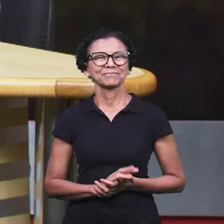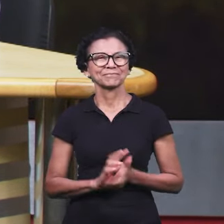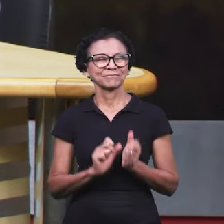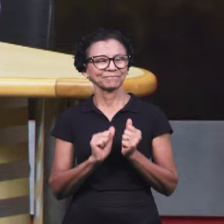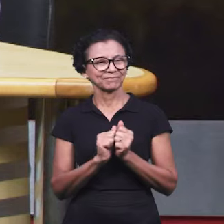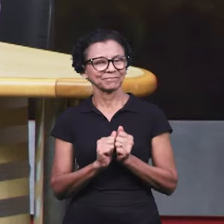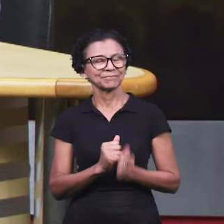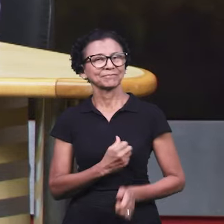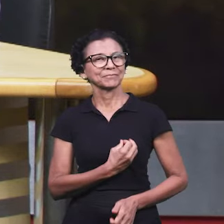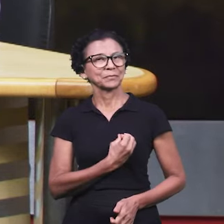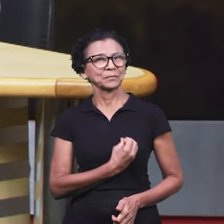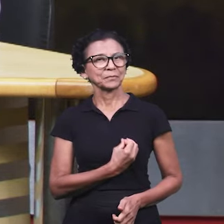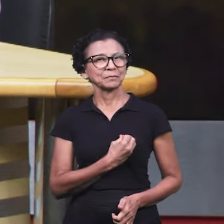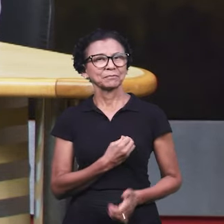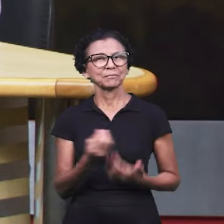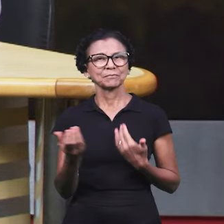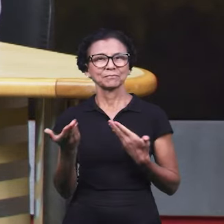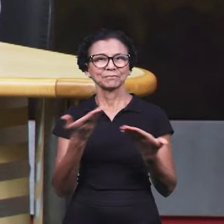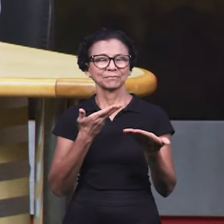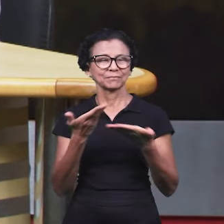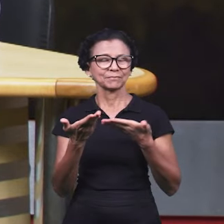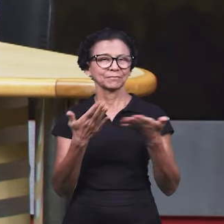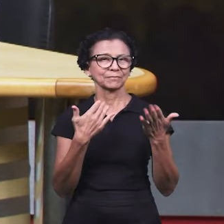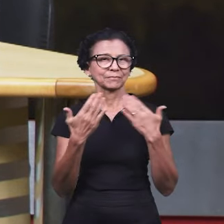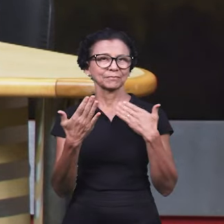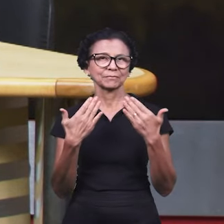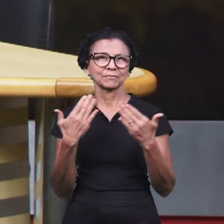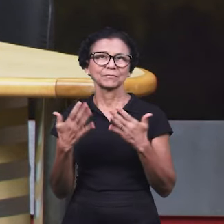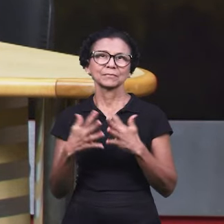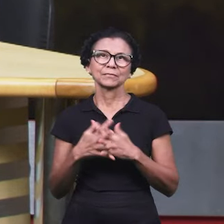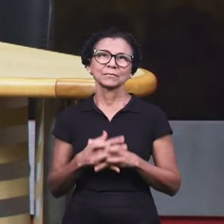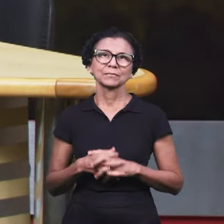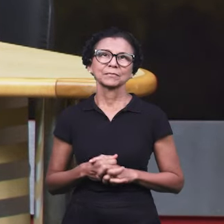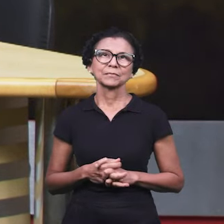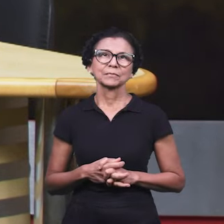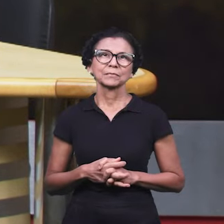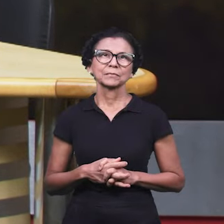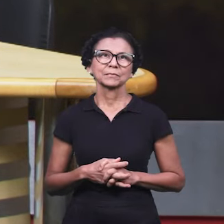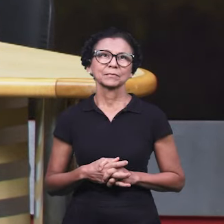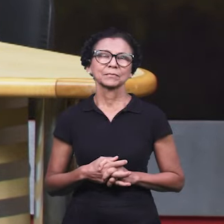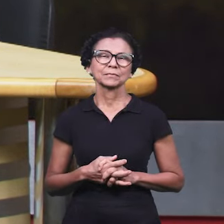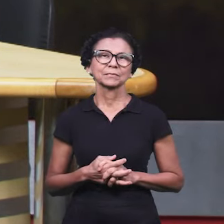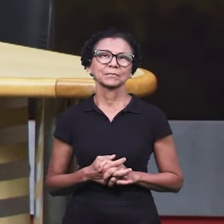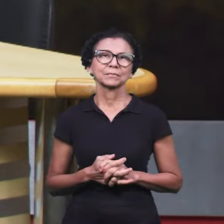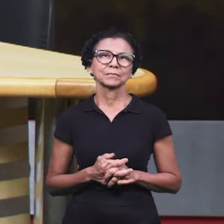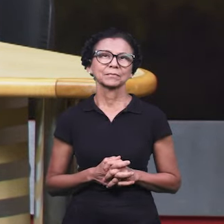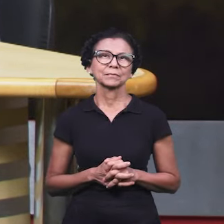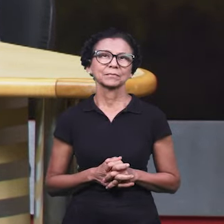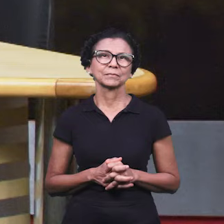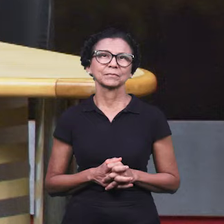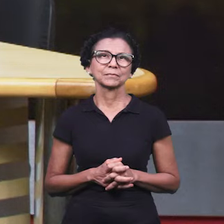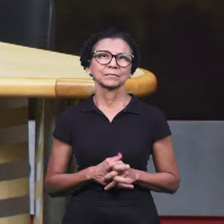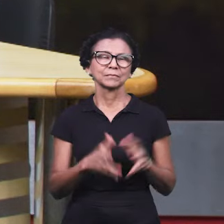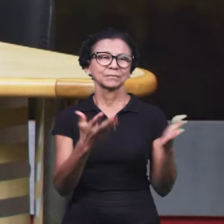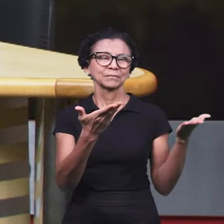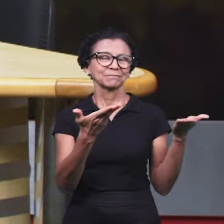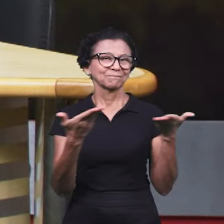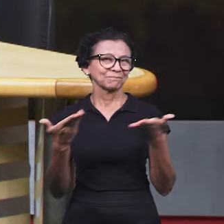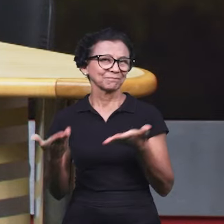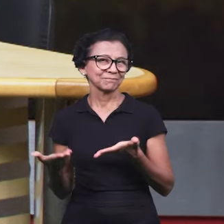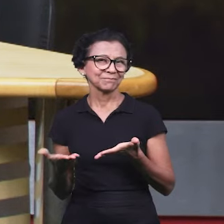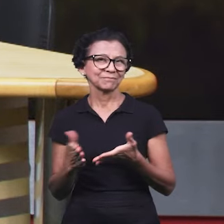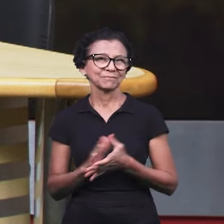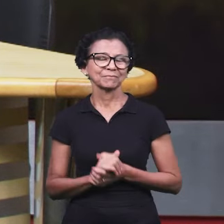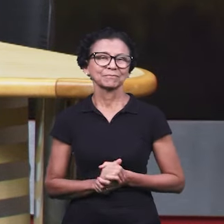aqui temos essa nossa conversa e tem uma expressão que eu gosto muito de dizer mas ela é muito sincera né fica já o convite para que a